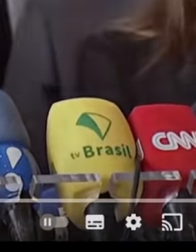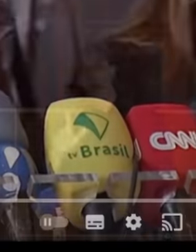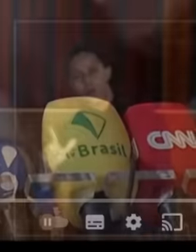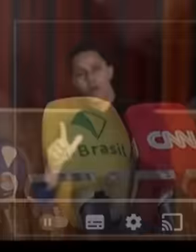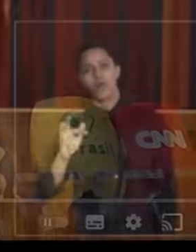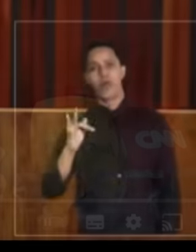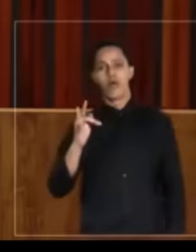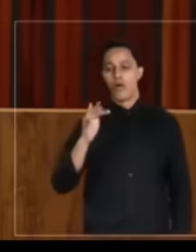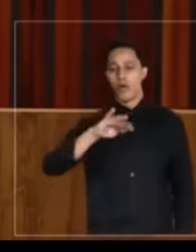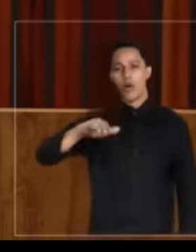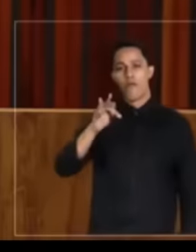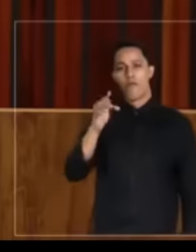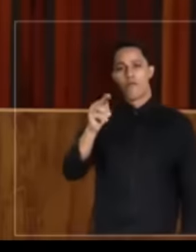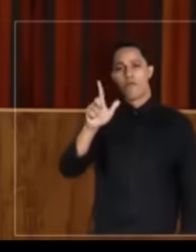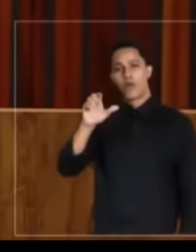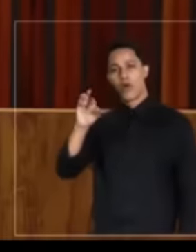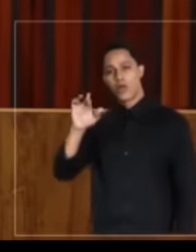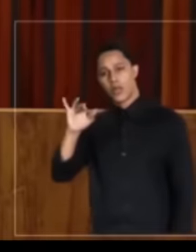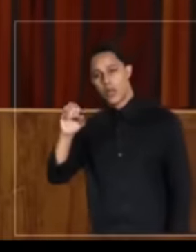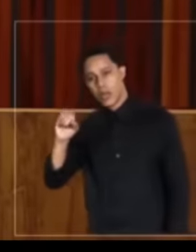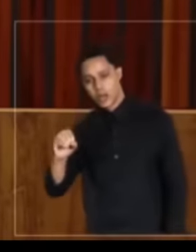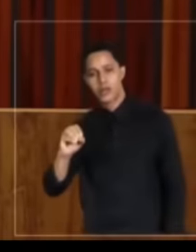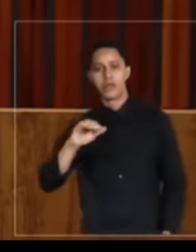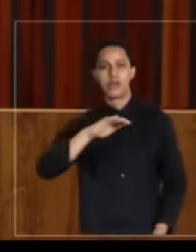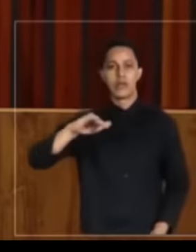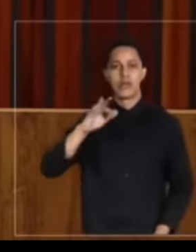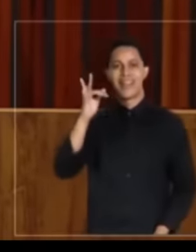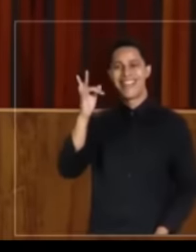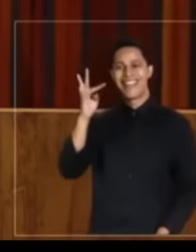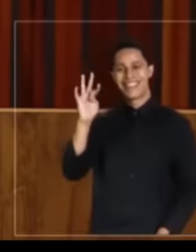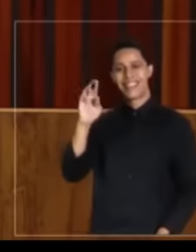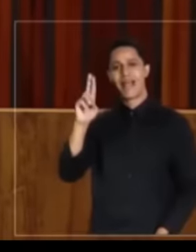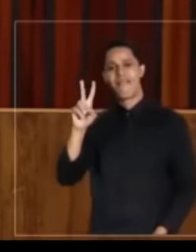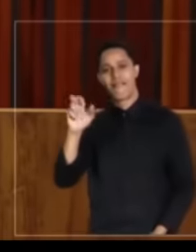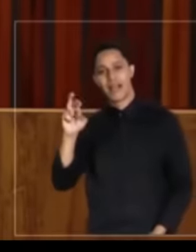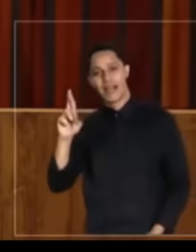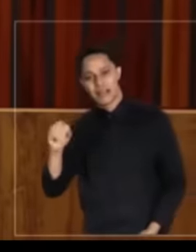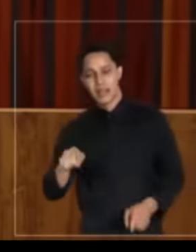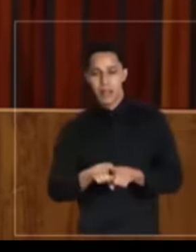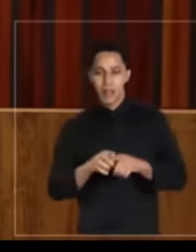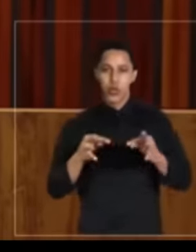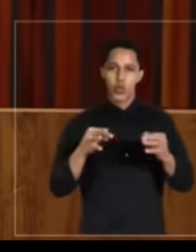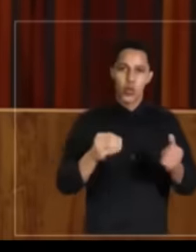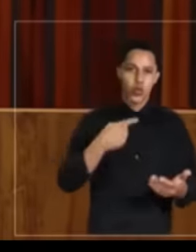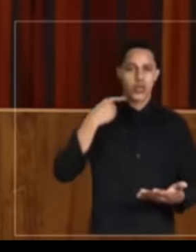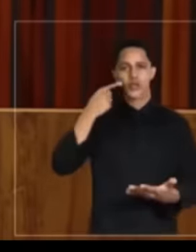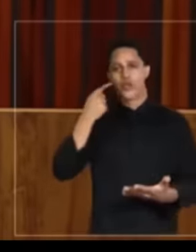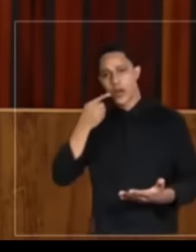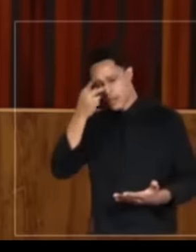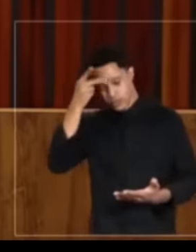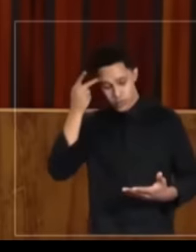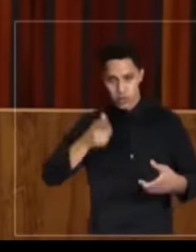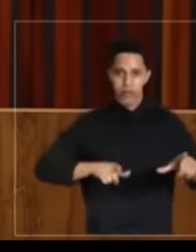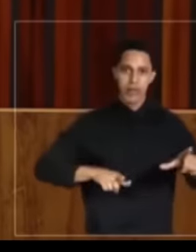obrigado como você vê aí ele não disse absolutamente nada para parar as interrupções de